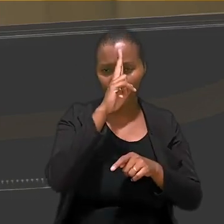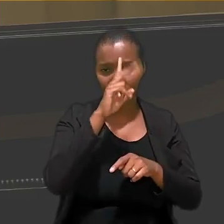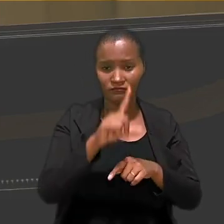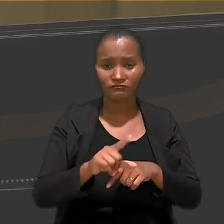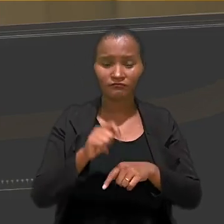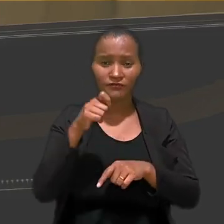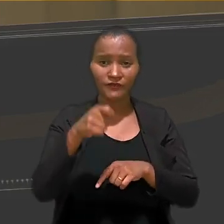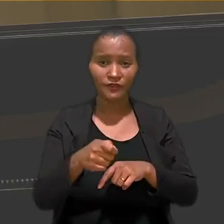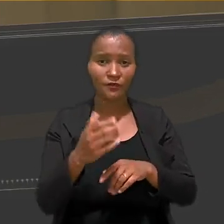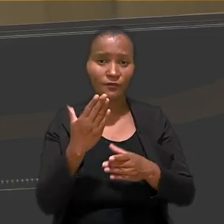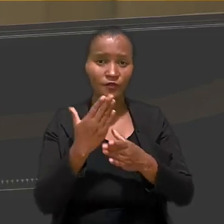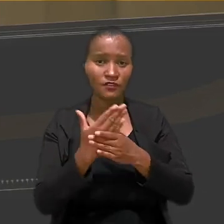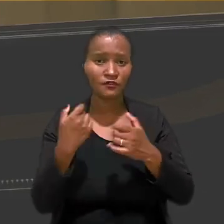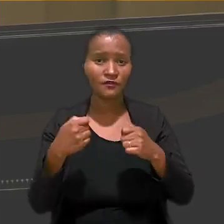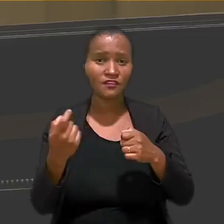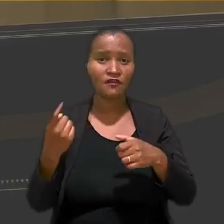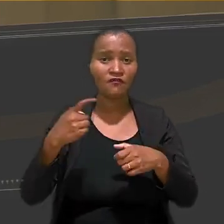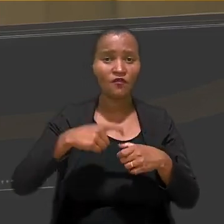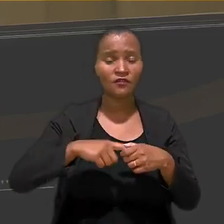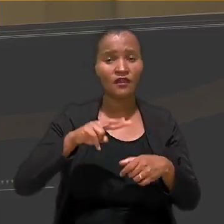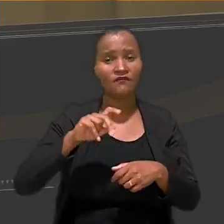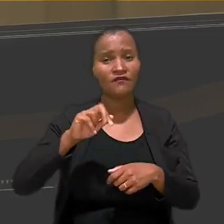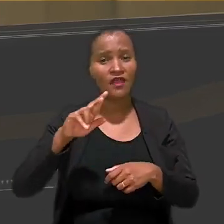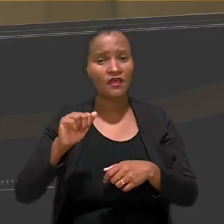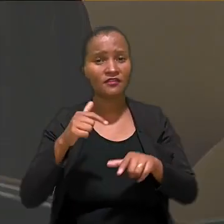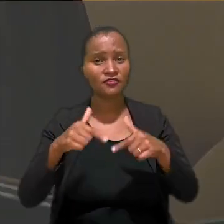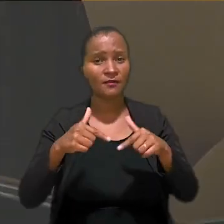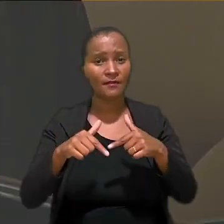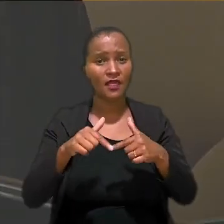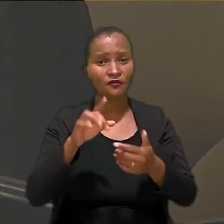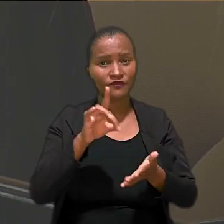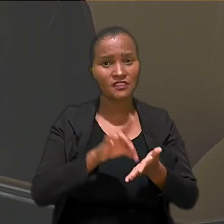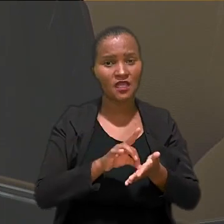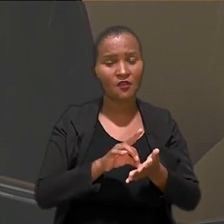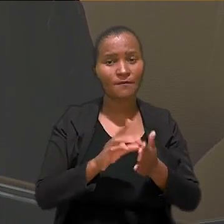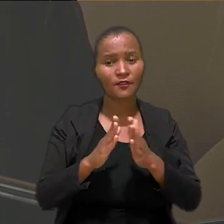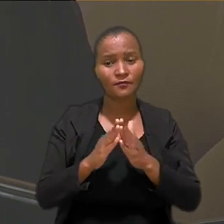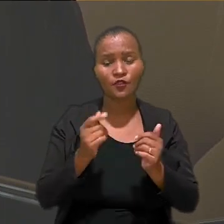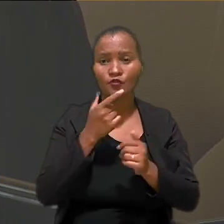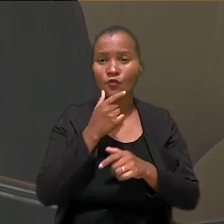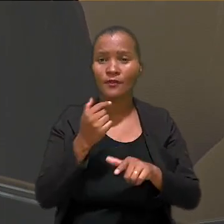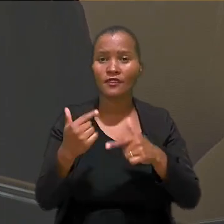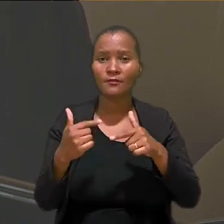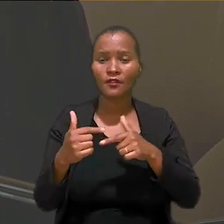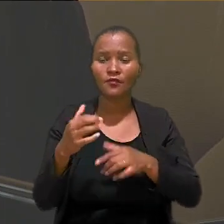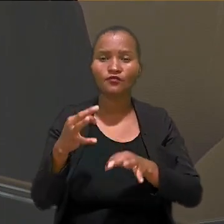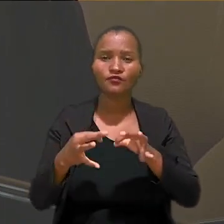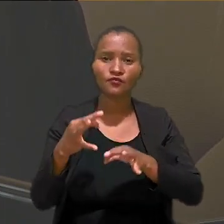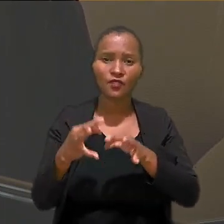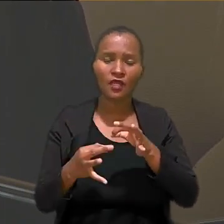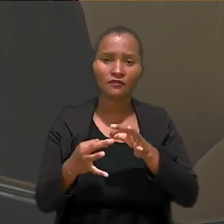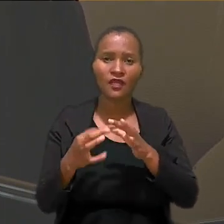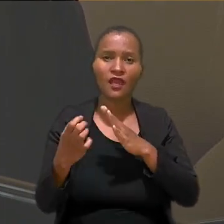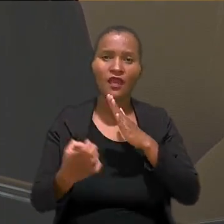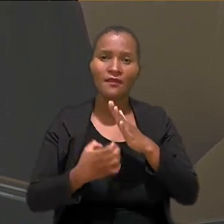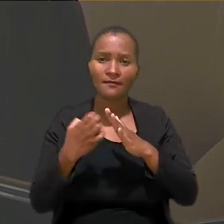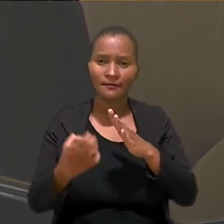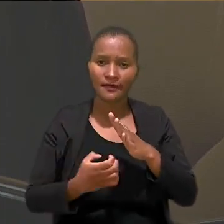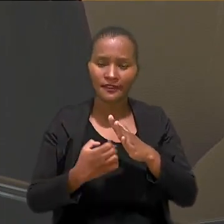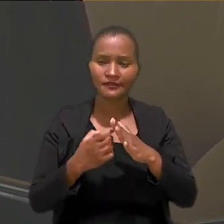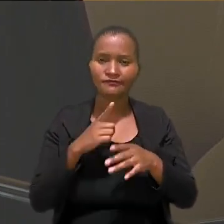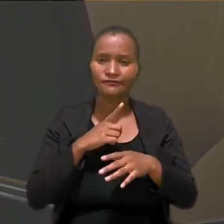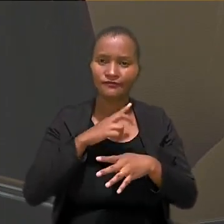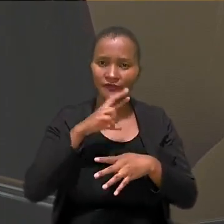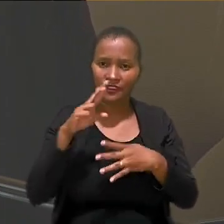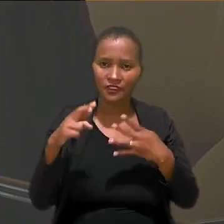o processo deve retornar à vara do trabalho de origem, para que os pedidos do trabalhador sejam julgados. A empresa entrou